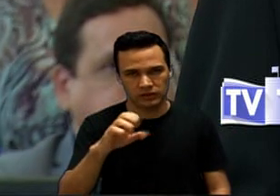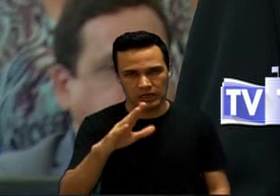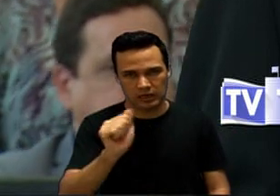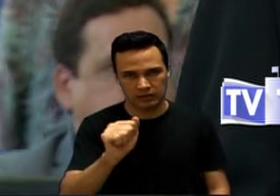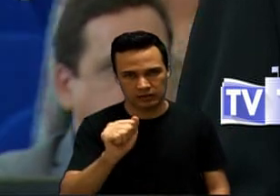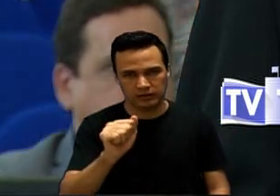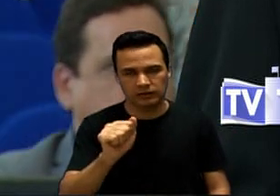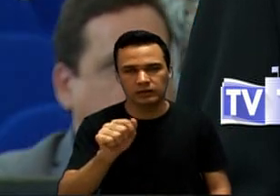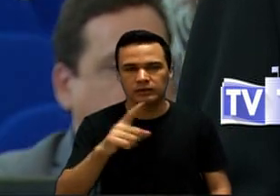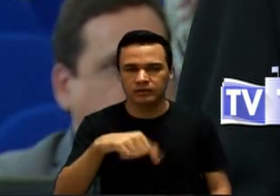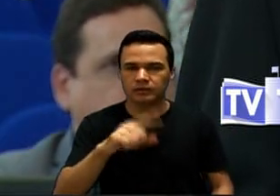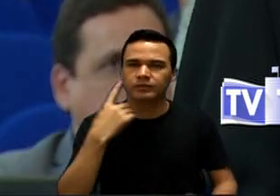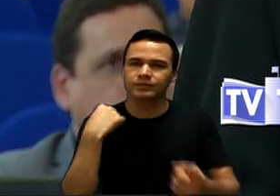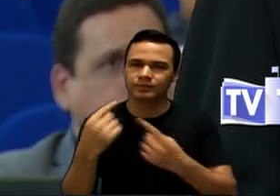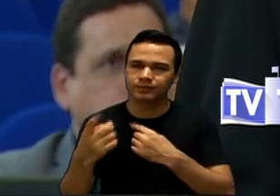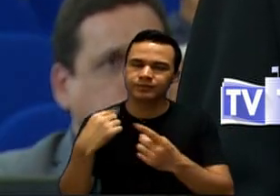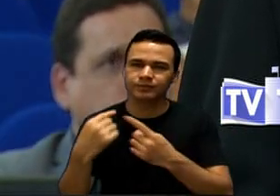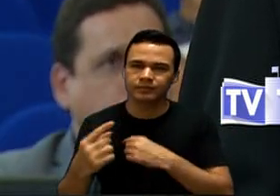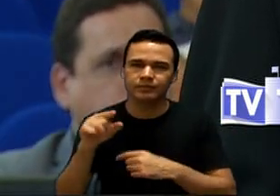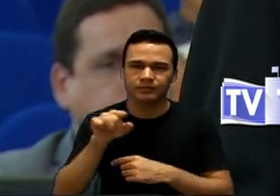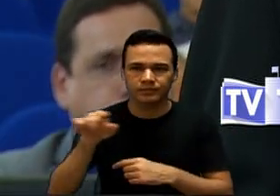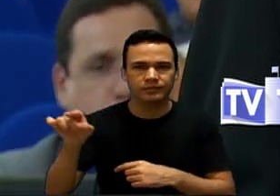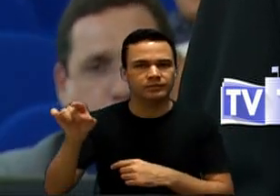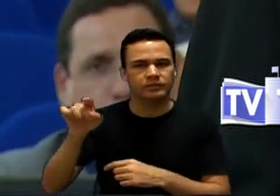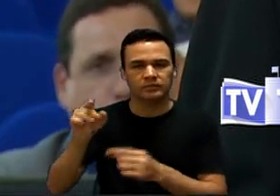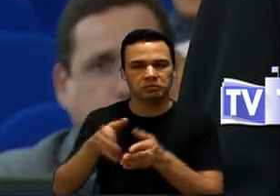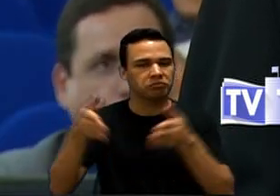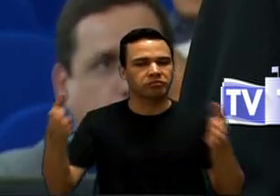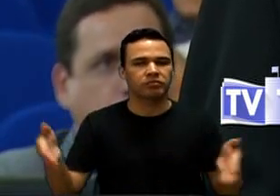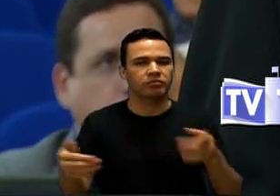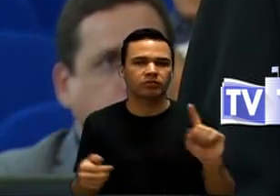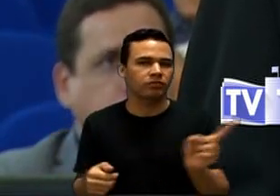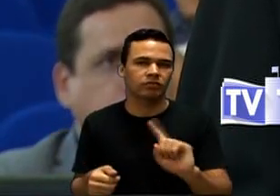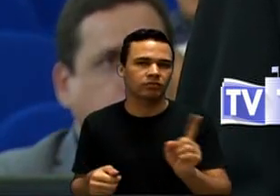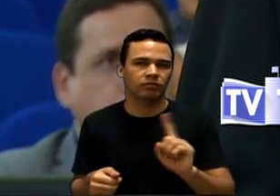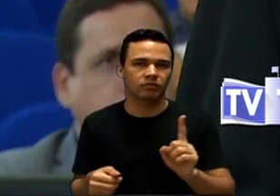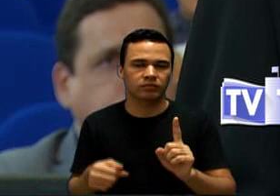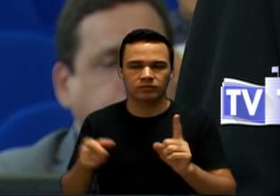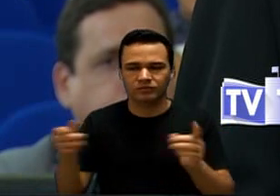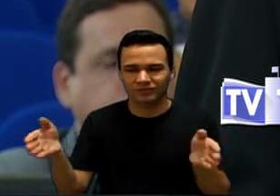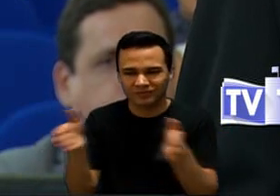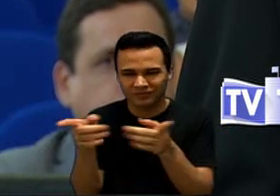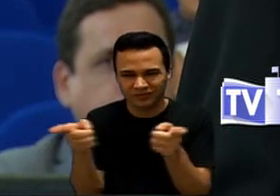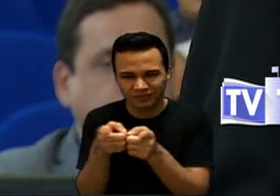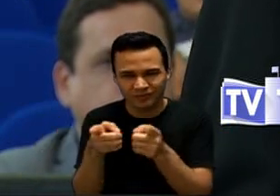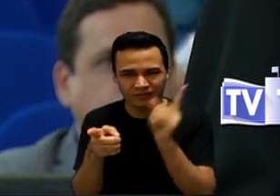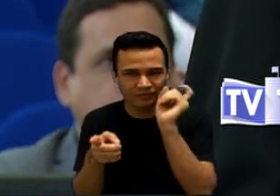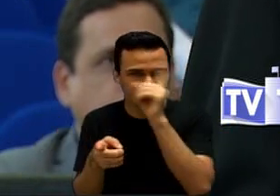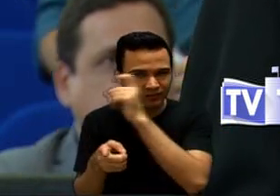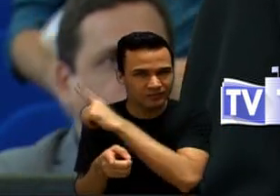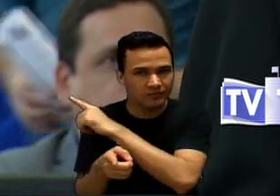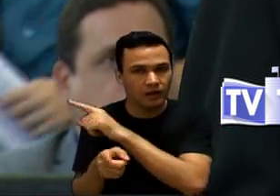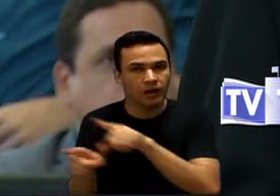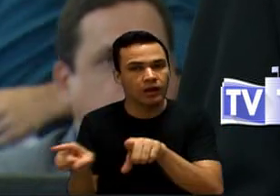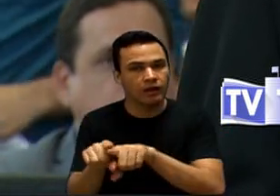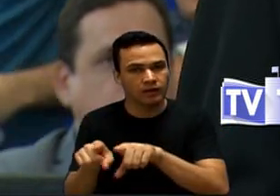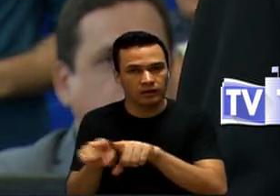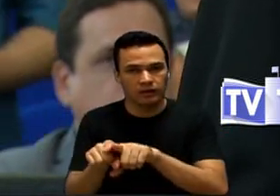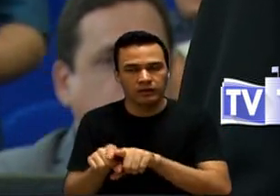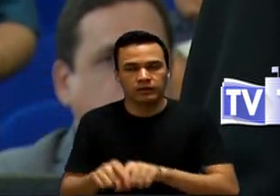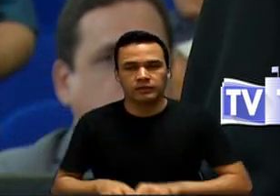avenida, inclusive, vergonhosamente não duplicada pelo poder público até hoje. E, inclusive, apesar de